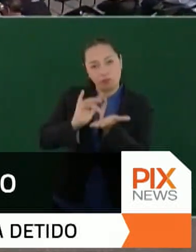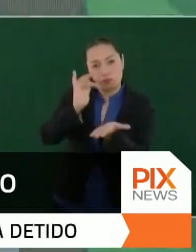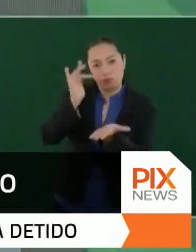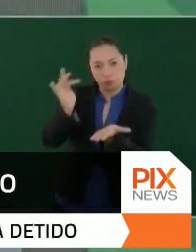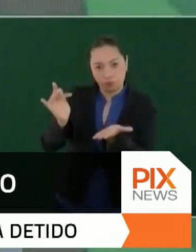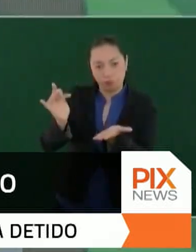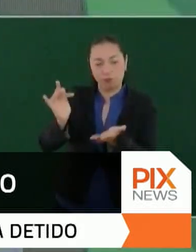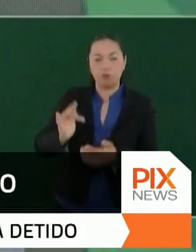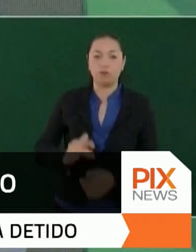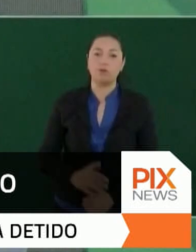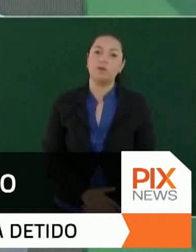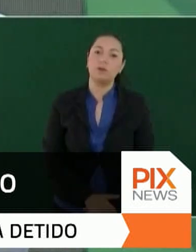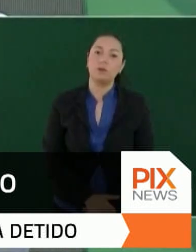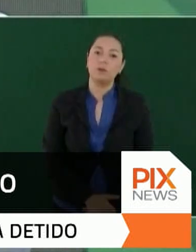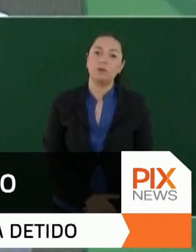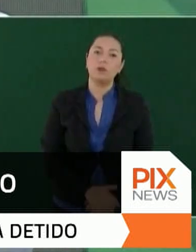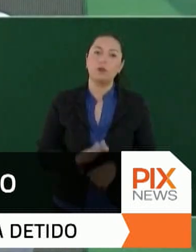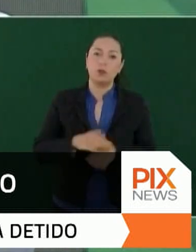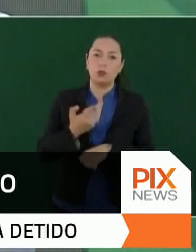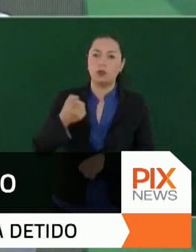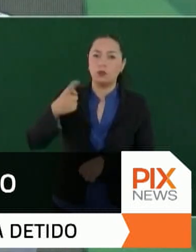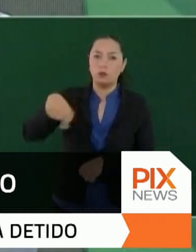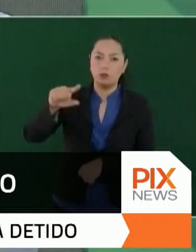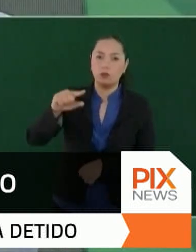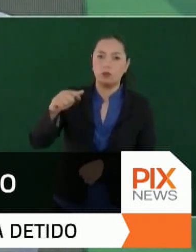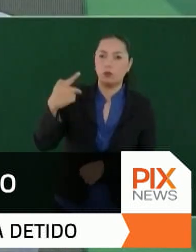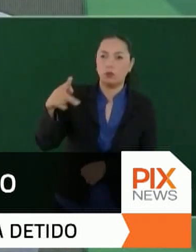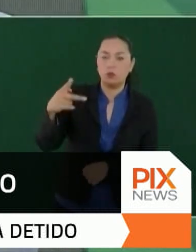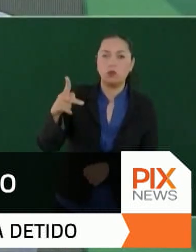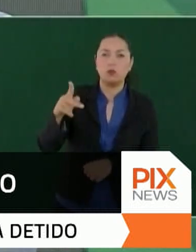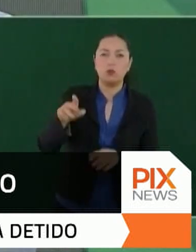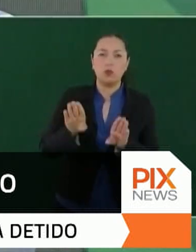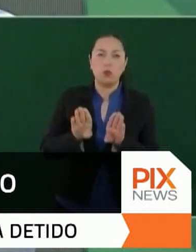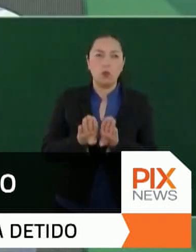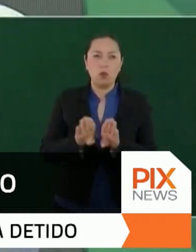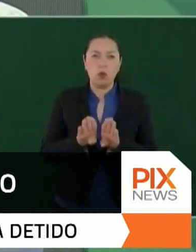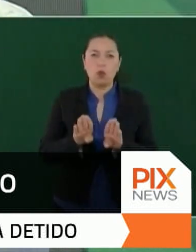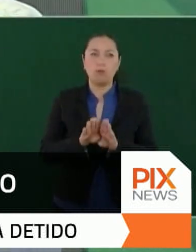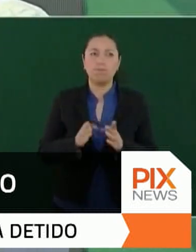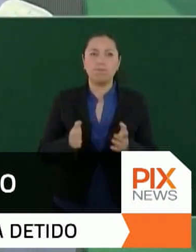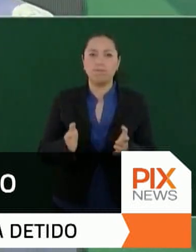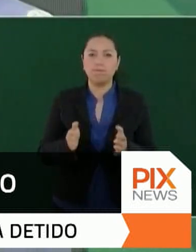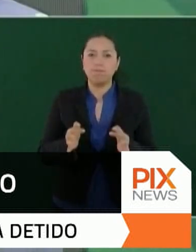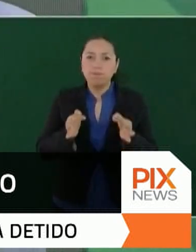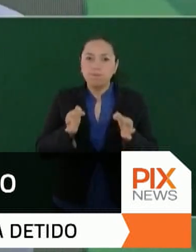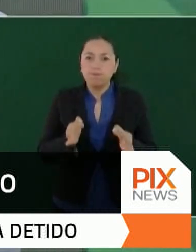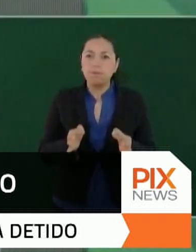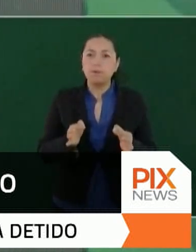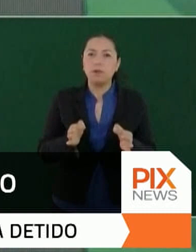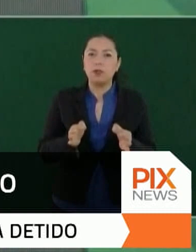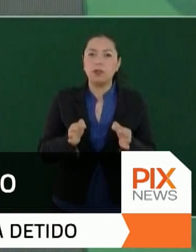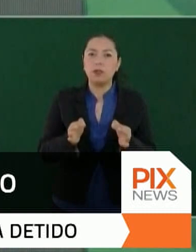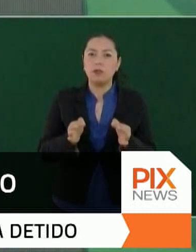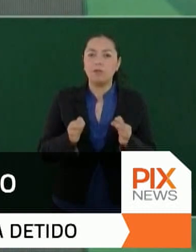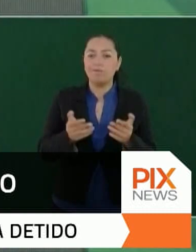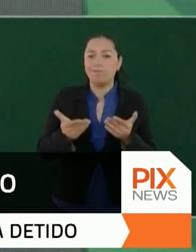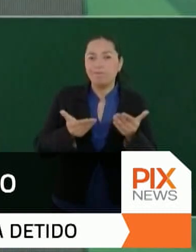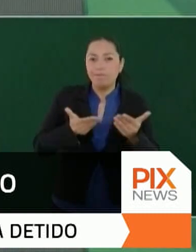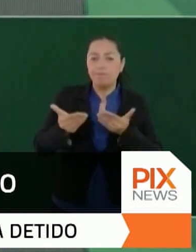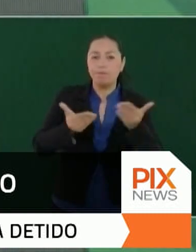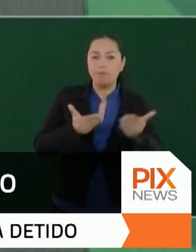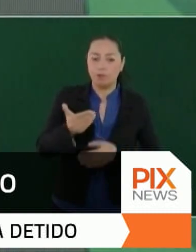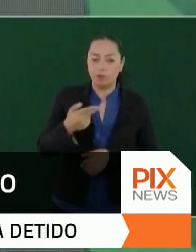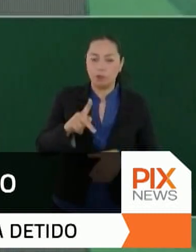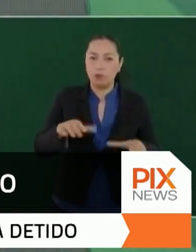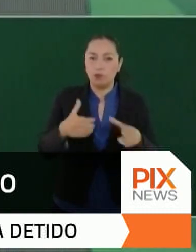mexicana informou o plano de denunciar o Equador perante a corte internacional de Justiça pela invasão policial a